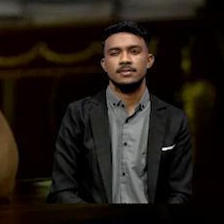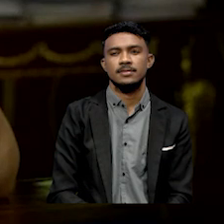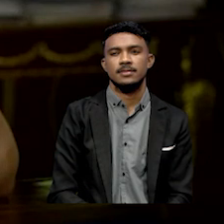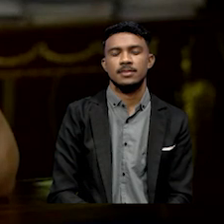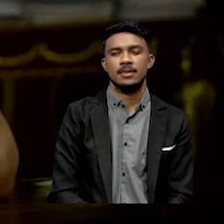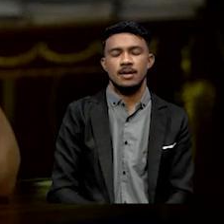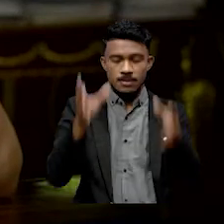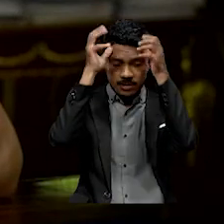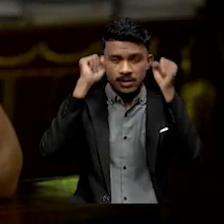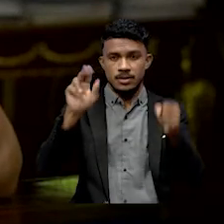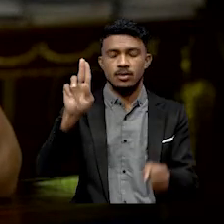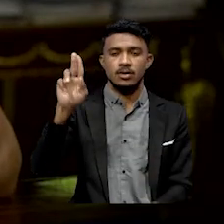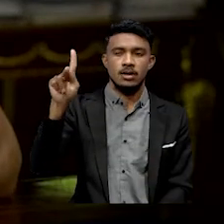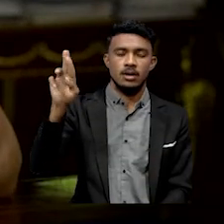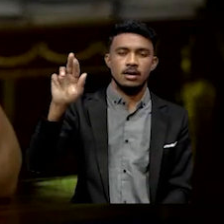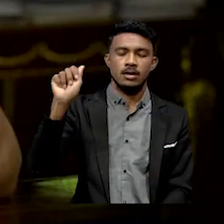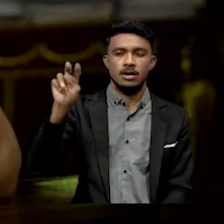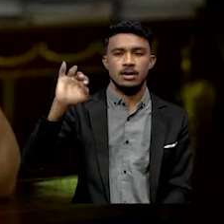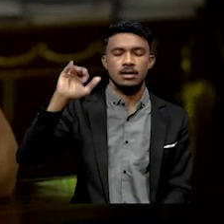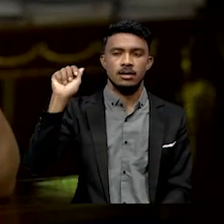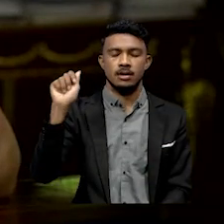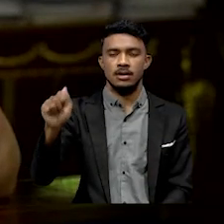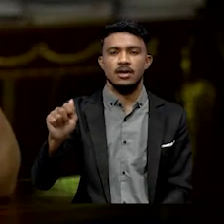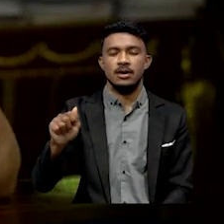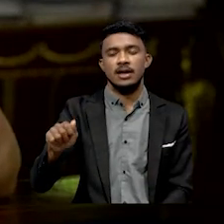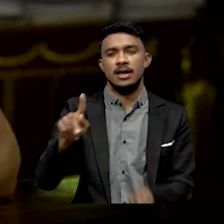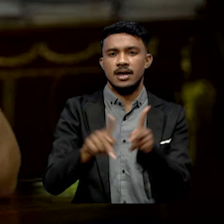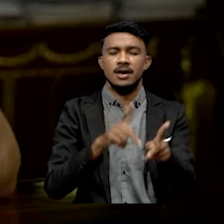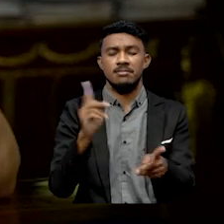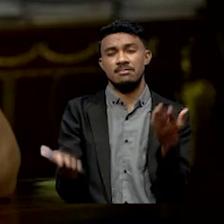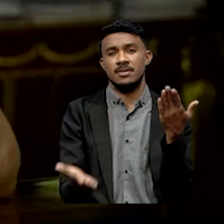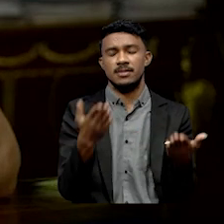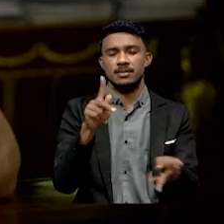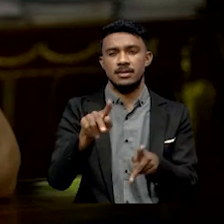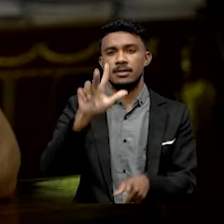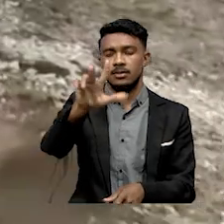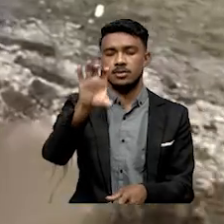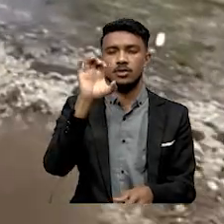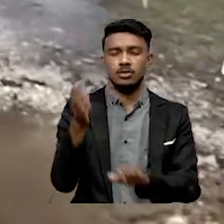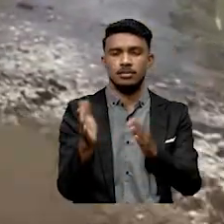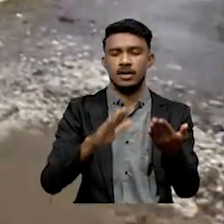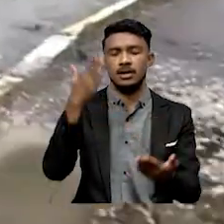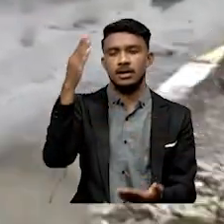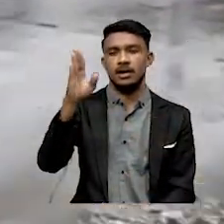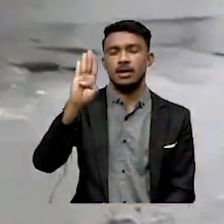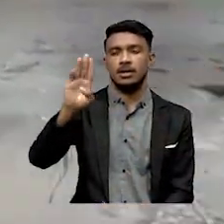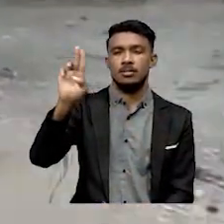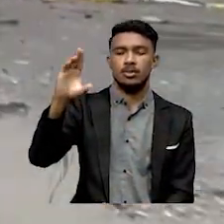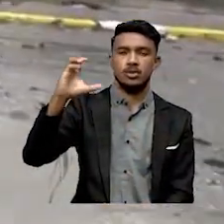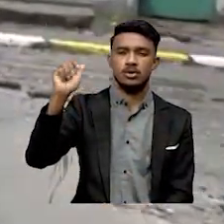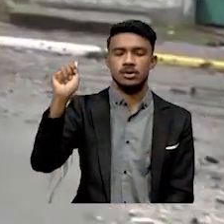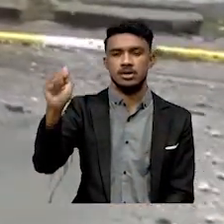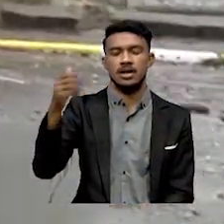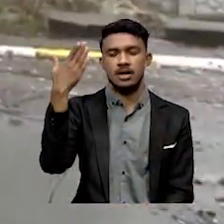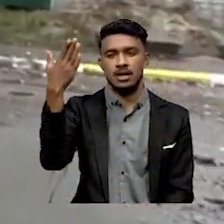Presidente da Ucrânia, Volodymyr Zelensky, atetem, mais ou menos população civil atustolo mate e abusa, a foi na Ucrânia, domina Higas Fale